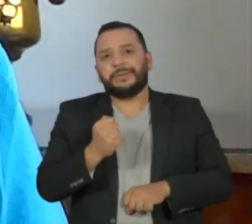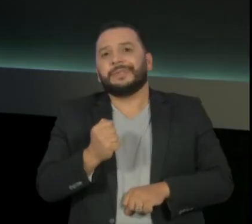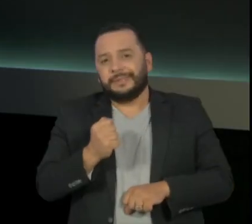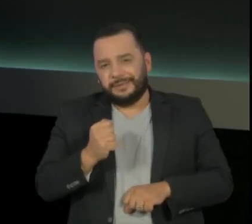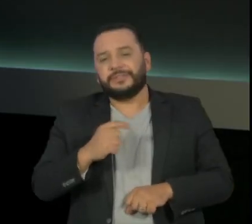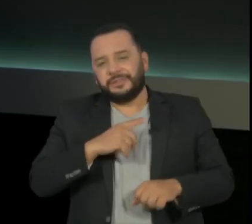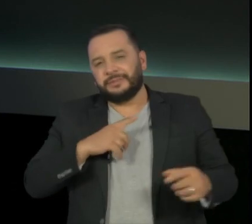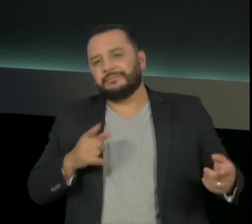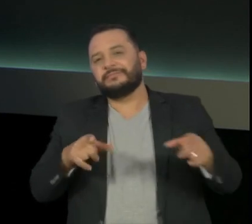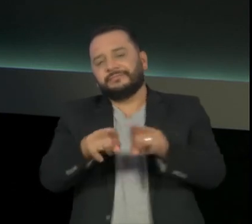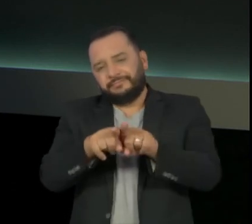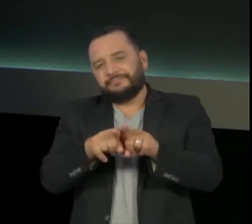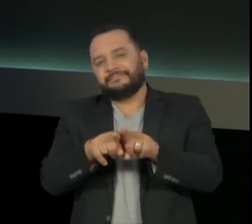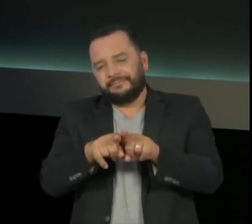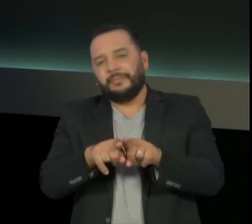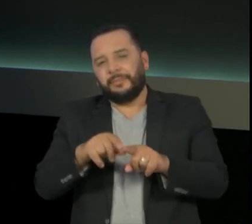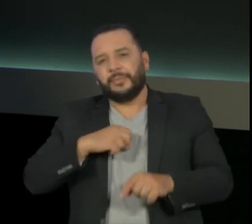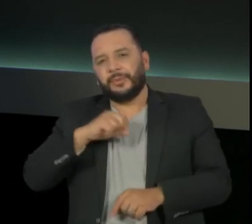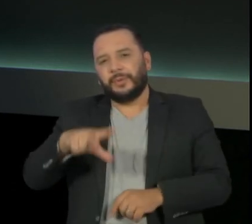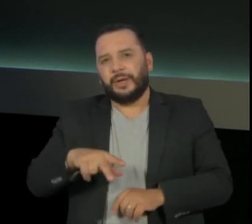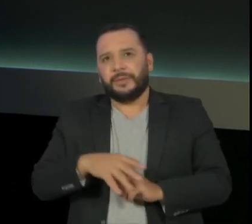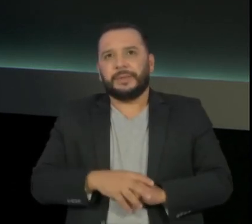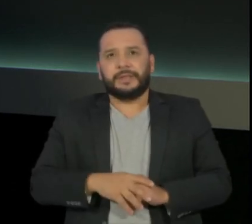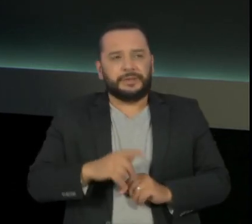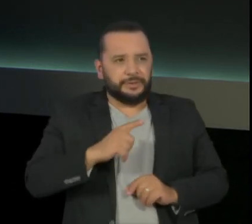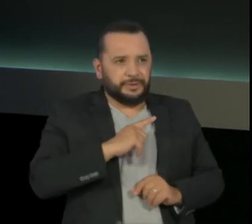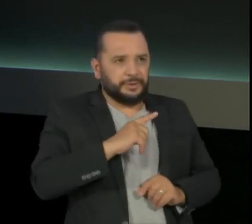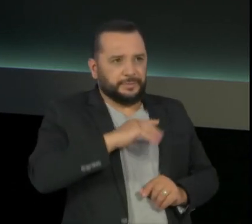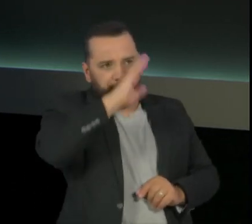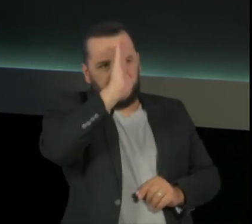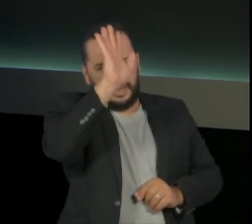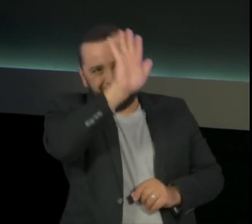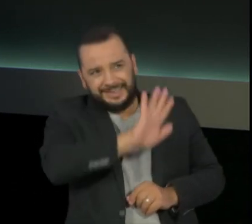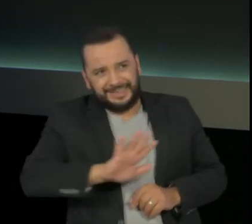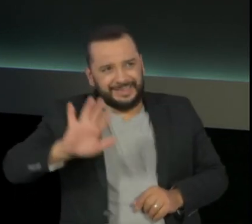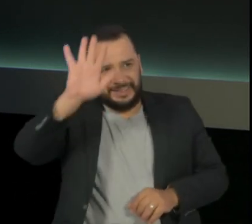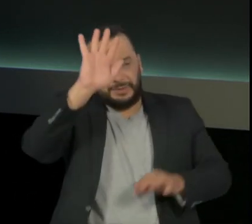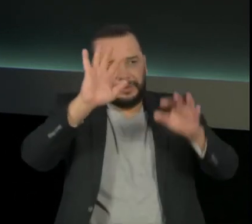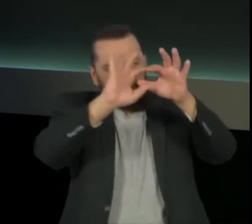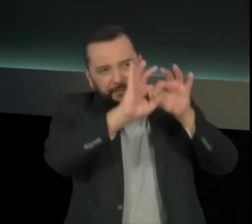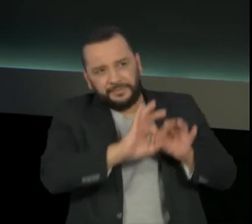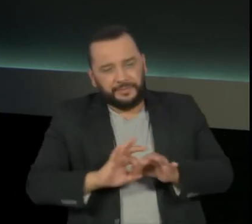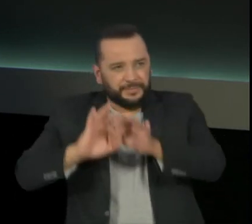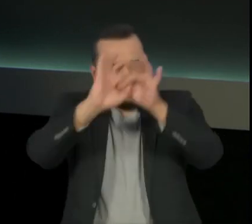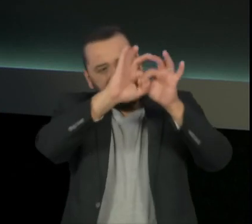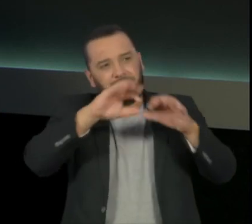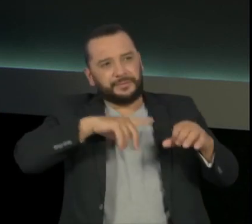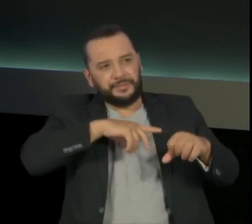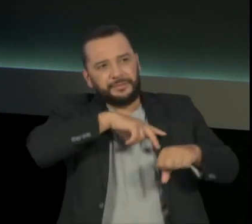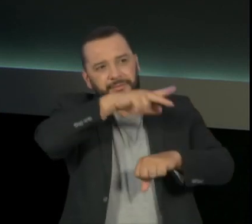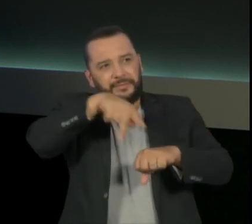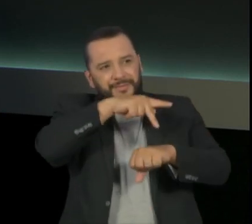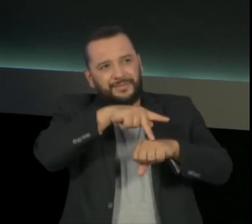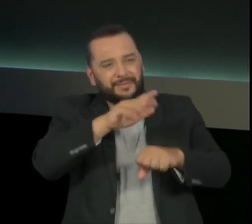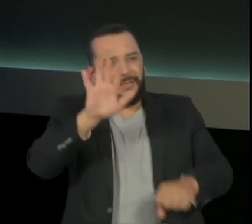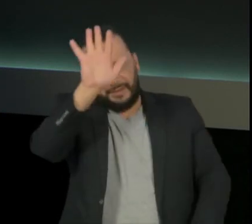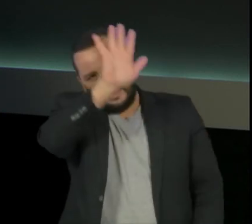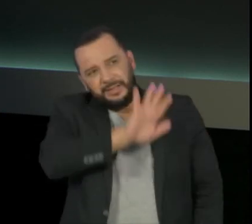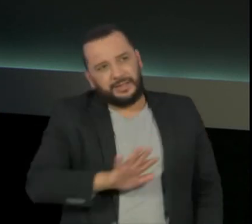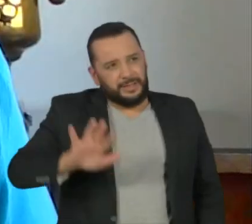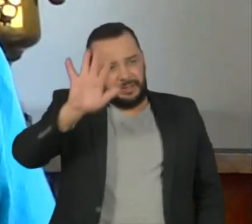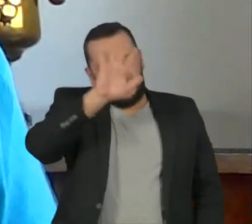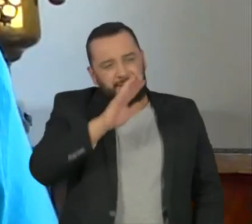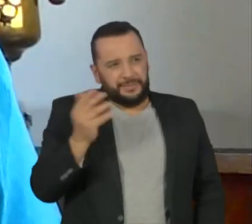estreita. E havia uma unidade nacional? Era possível falar numa nação naquele